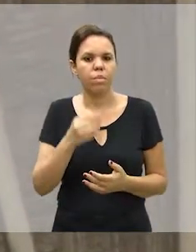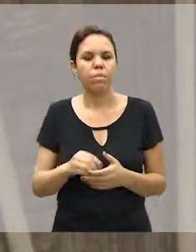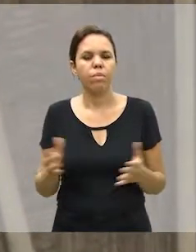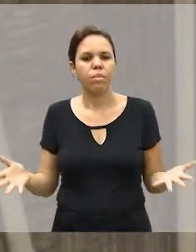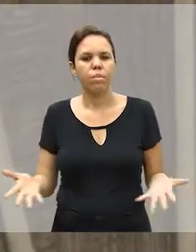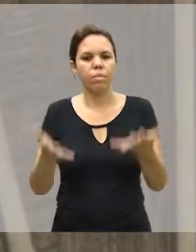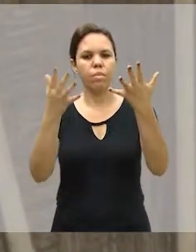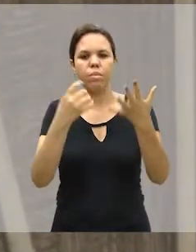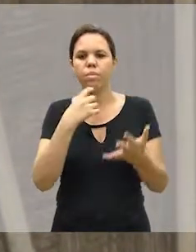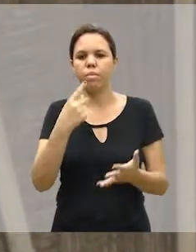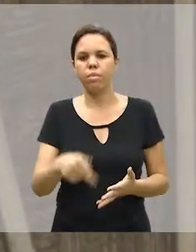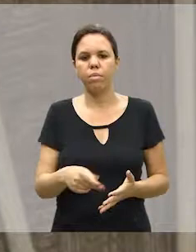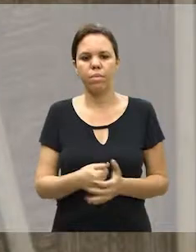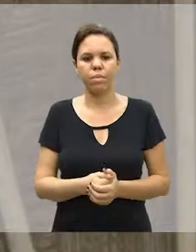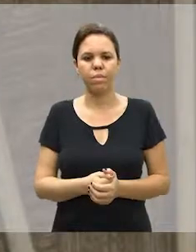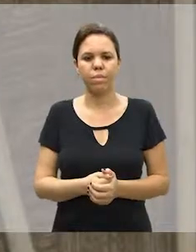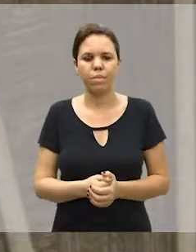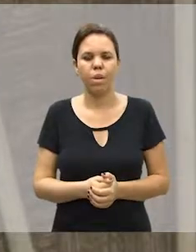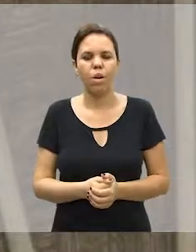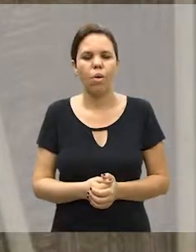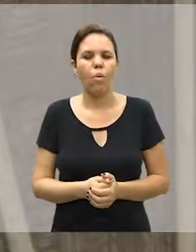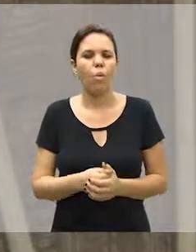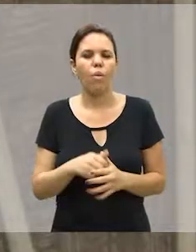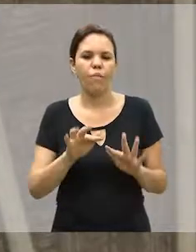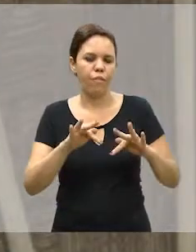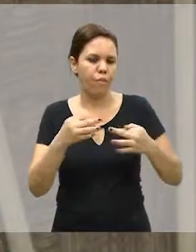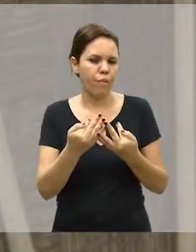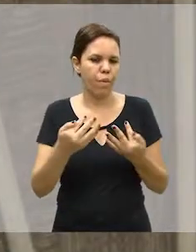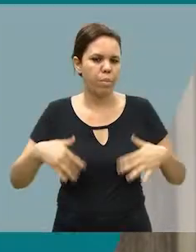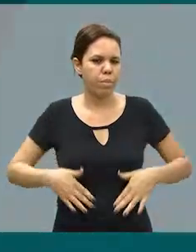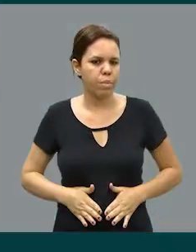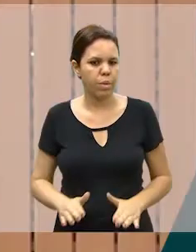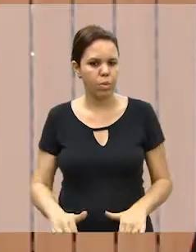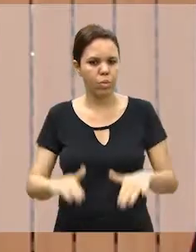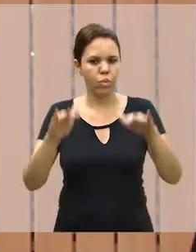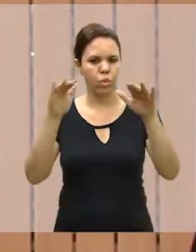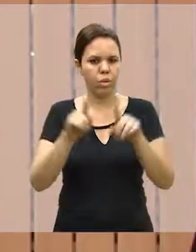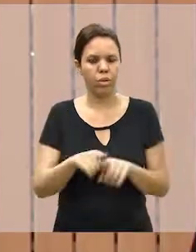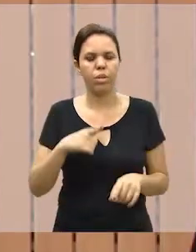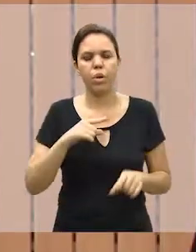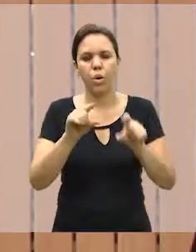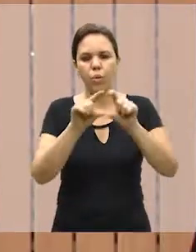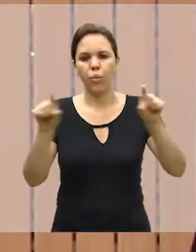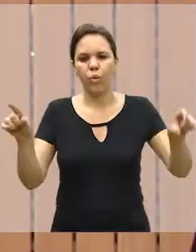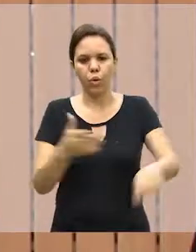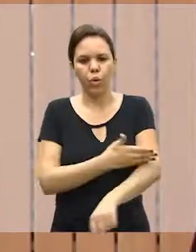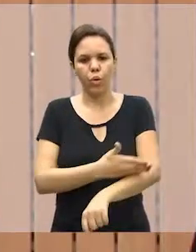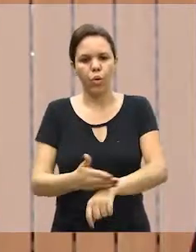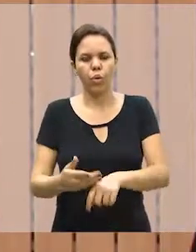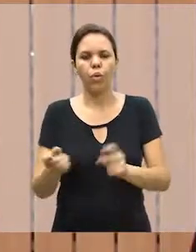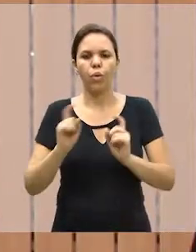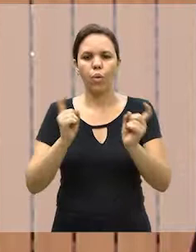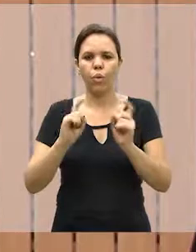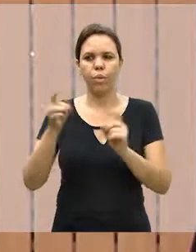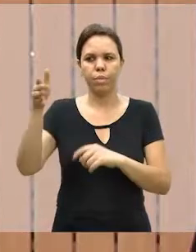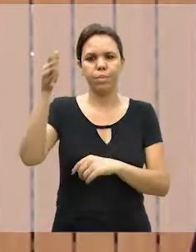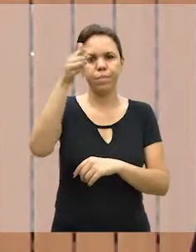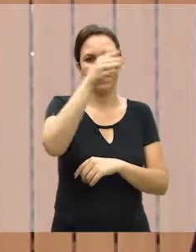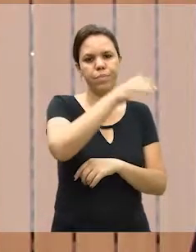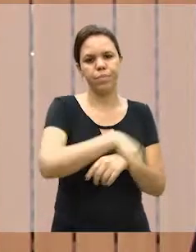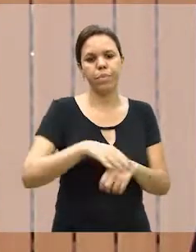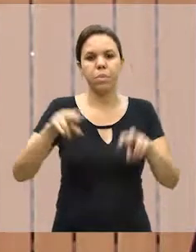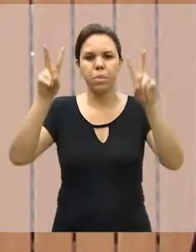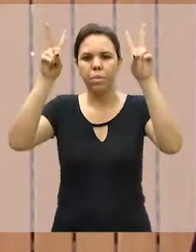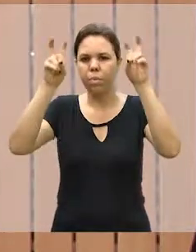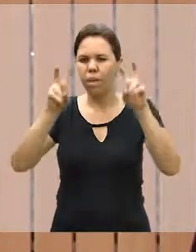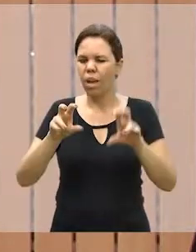enaltece a cidade de Campinas, onde ele e sua família nasceram. Eu tenho uma frase que eu costumo falar em muitas reuniões. Quando o assunto